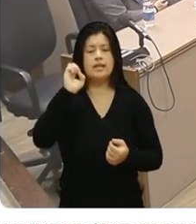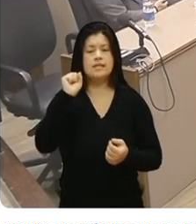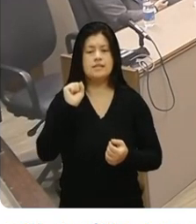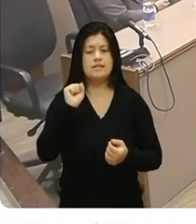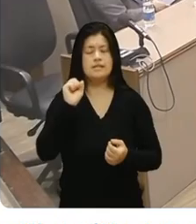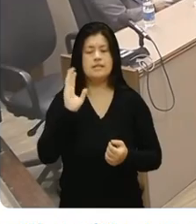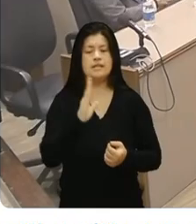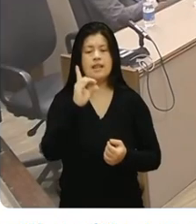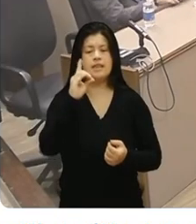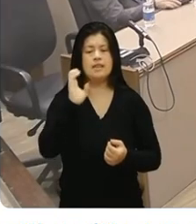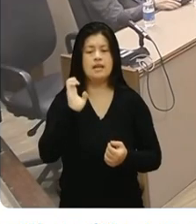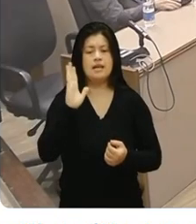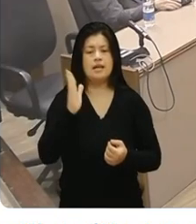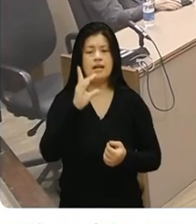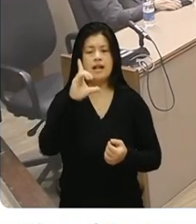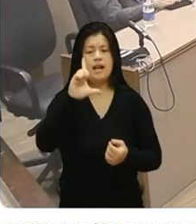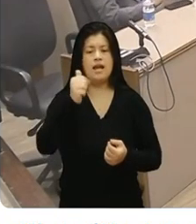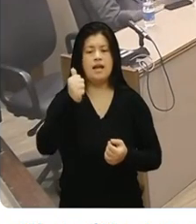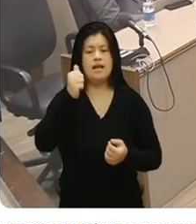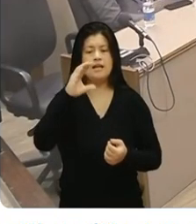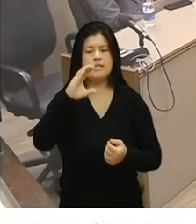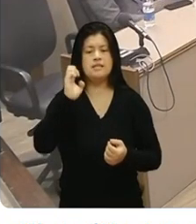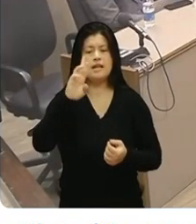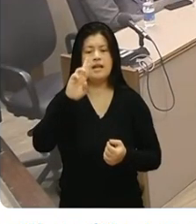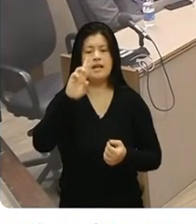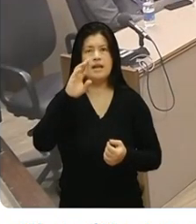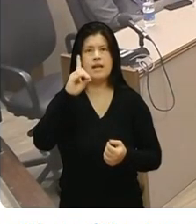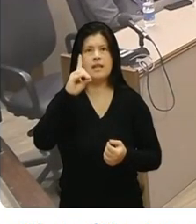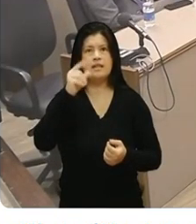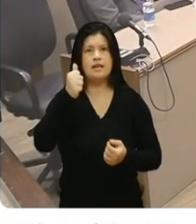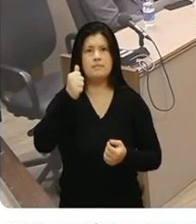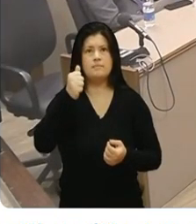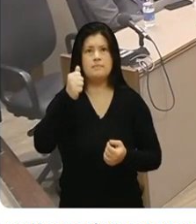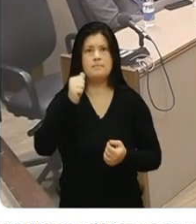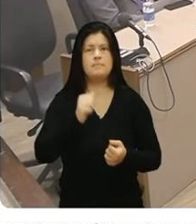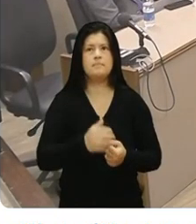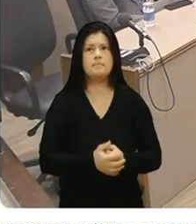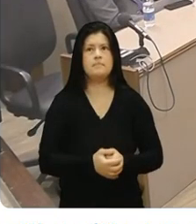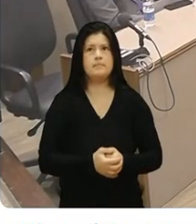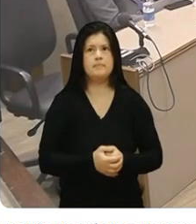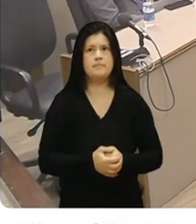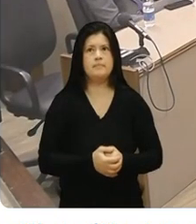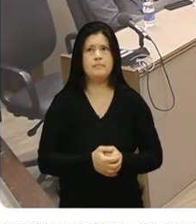Lacerda. Então, a doutora Évila, médica pediatra,